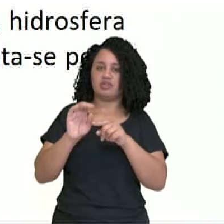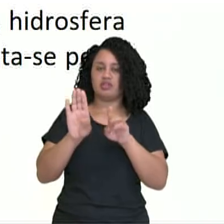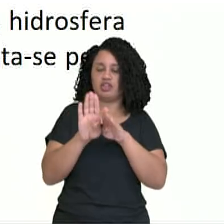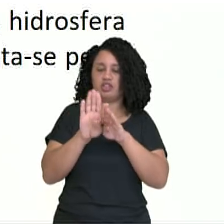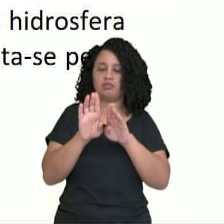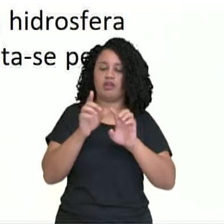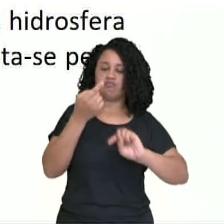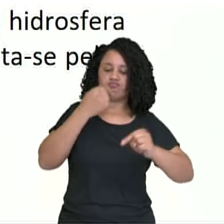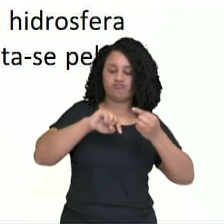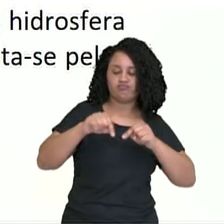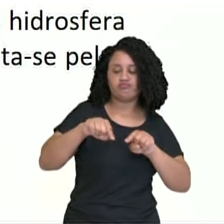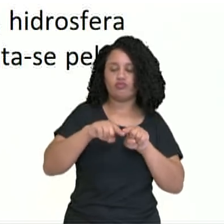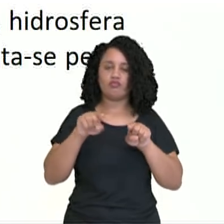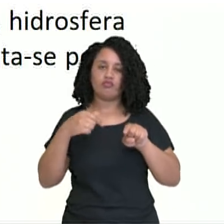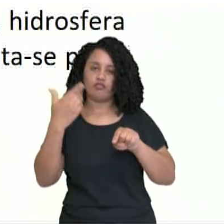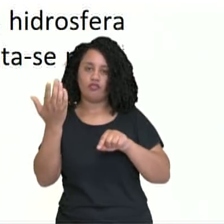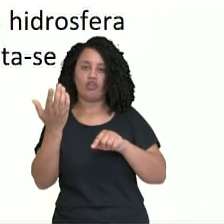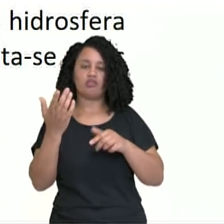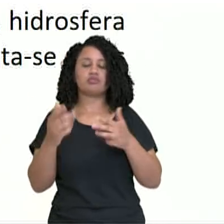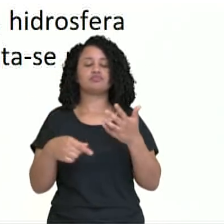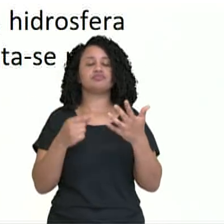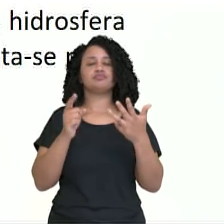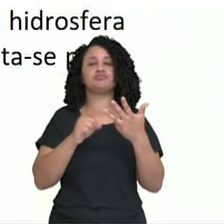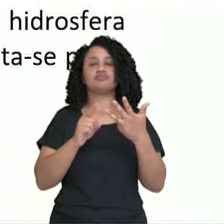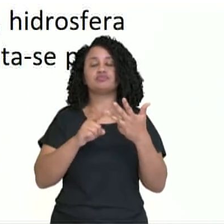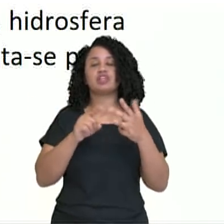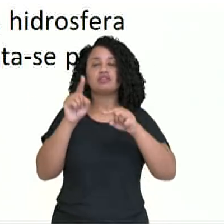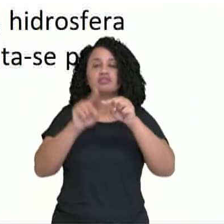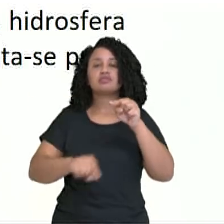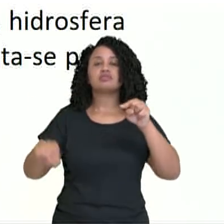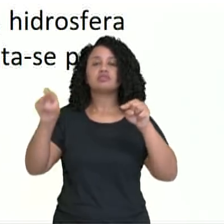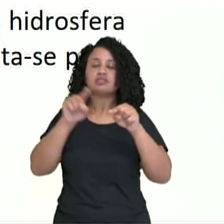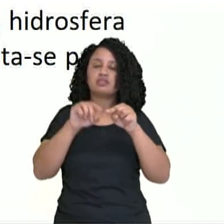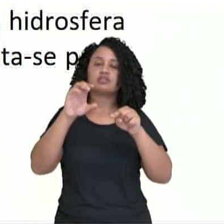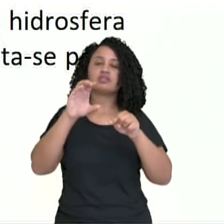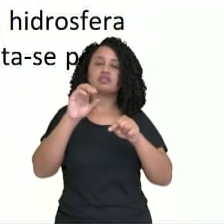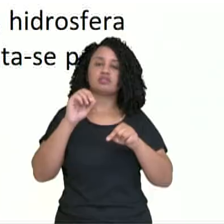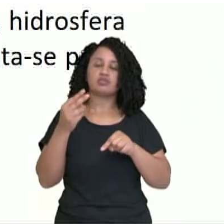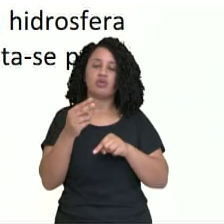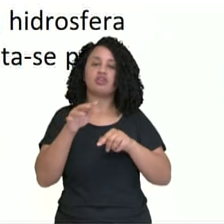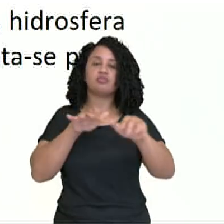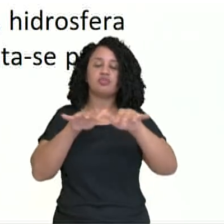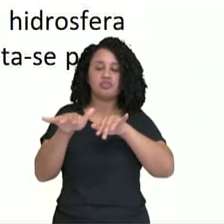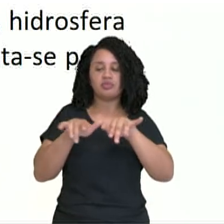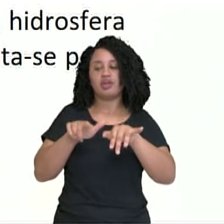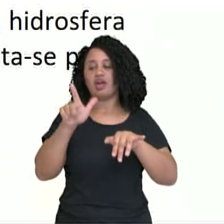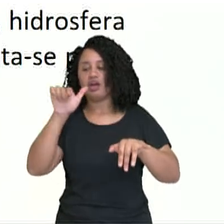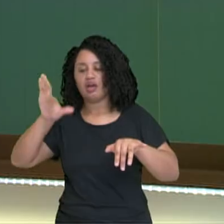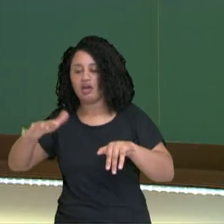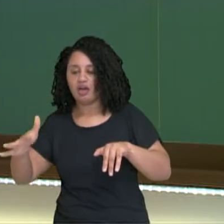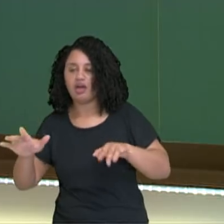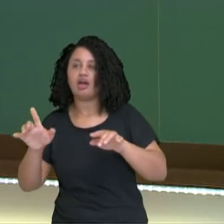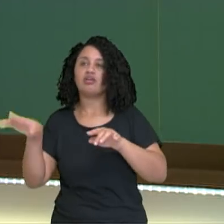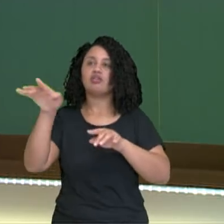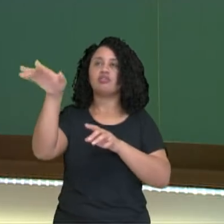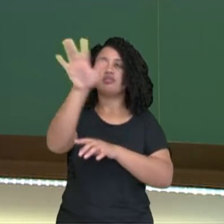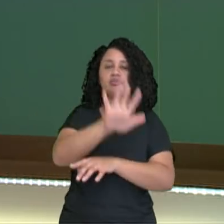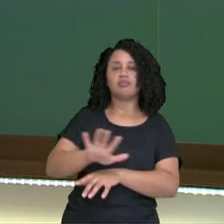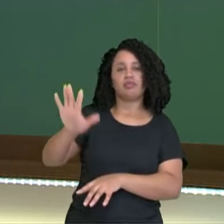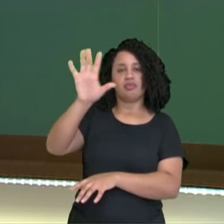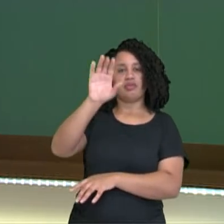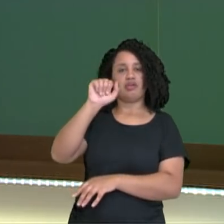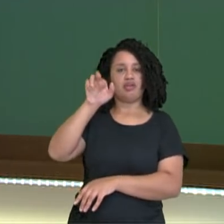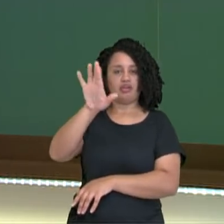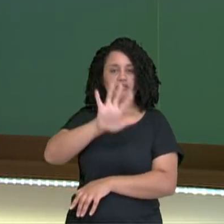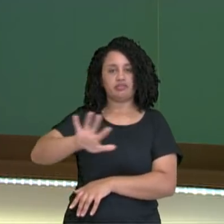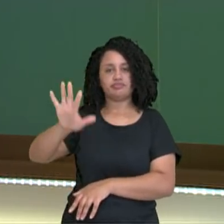como a gente viu. E ainda nesse ciclo, o carbono movimenta-se na atmosfera, vai da água para o ar, tá certo?